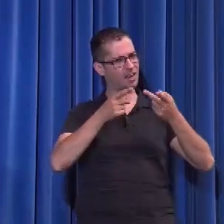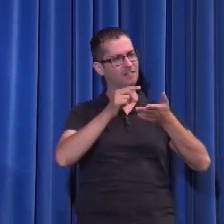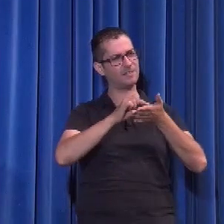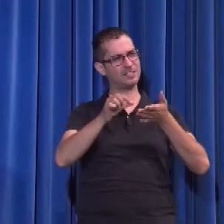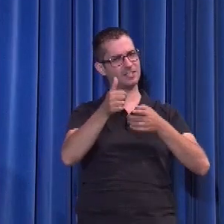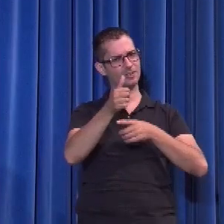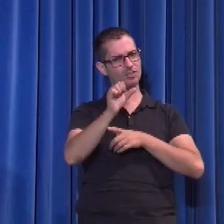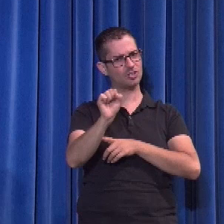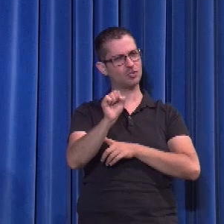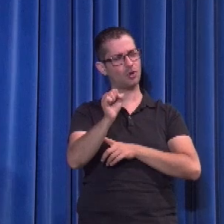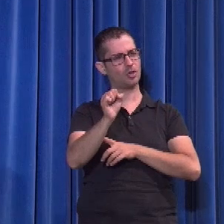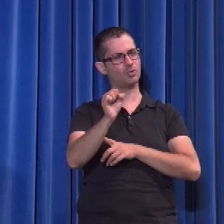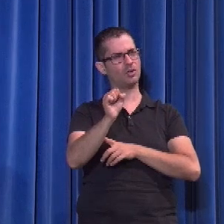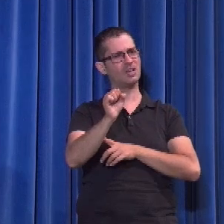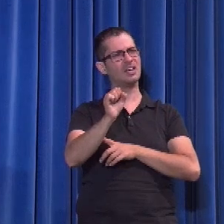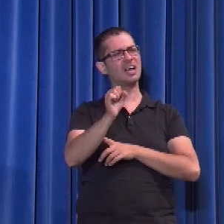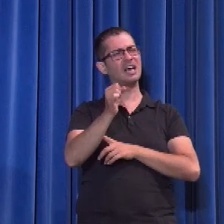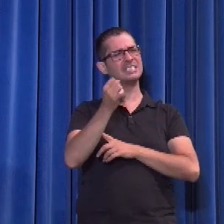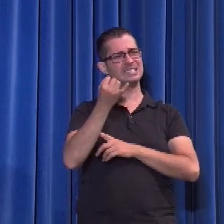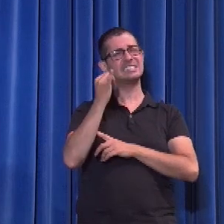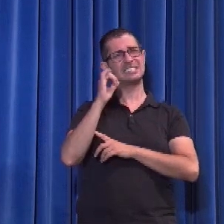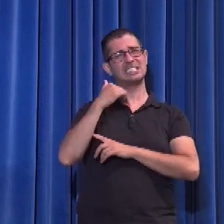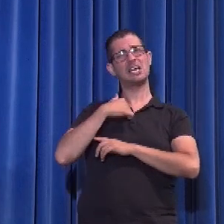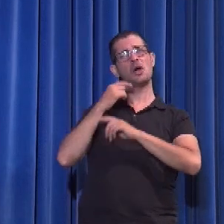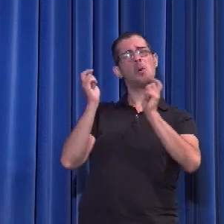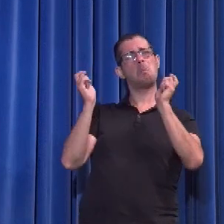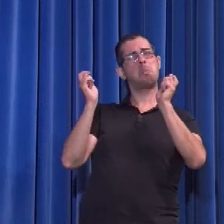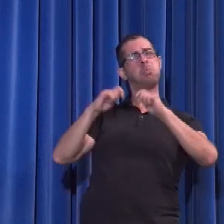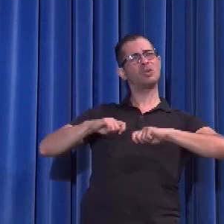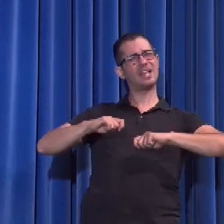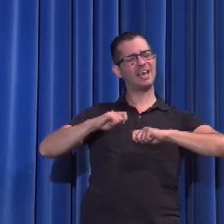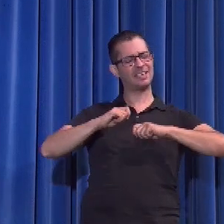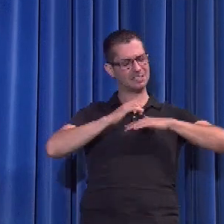Oh, se eu pudesse consolar-me na minha